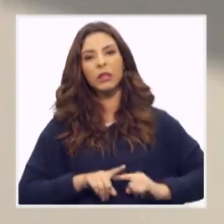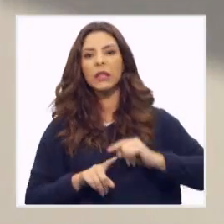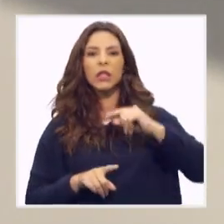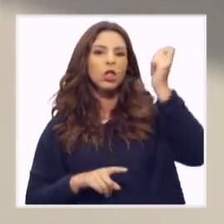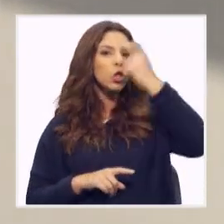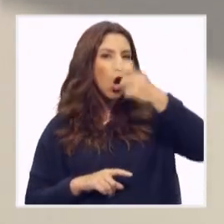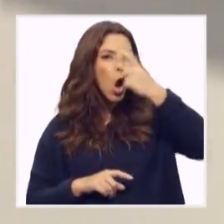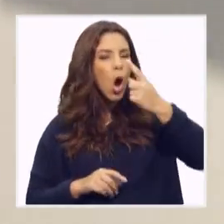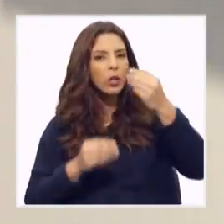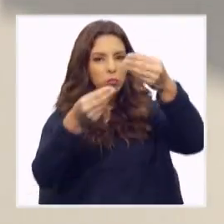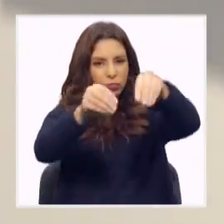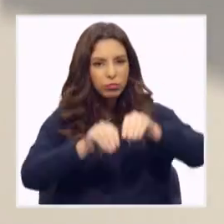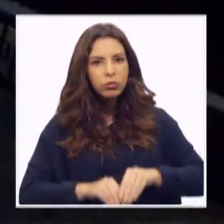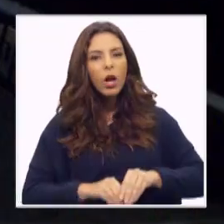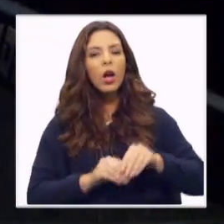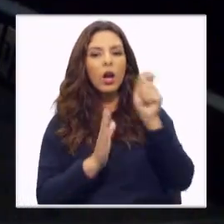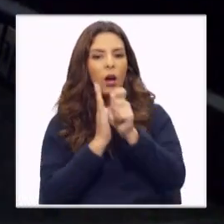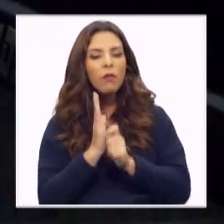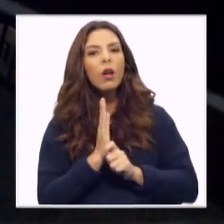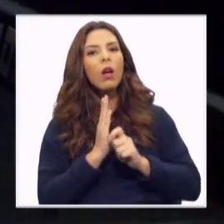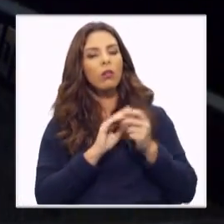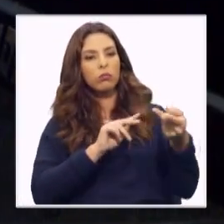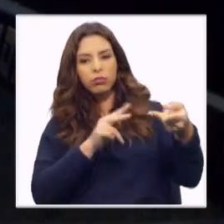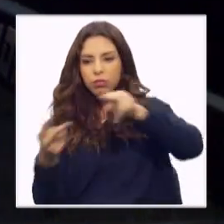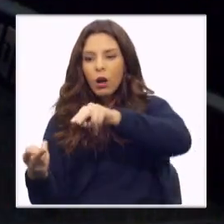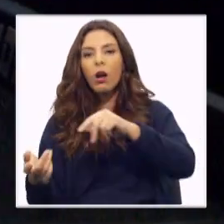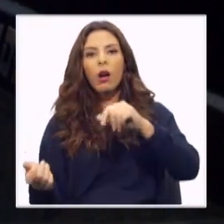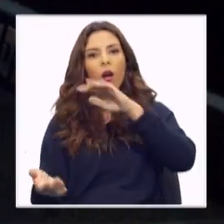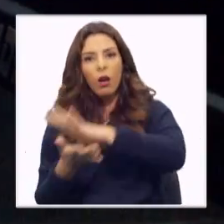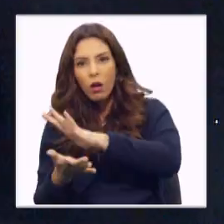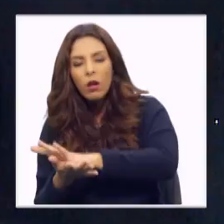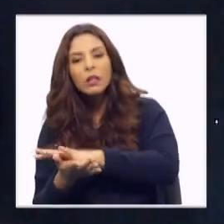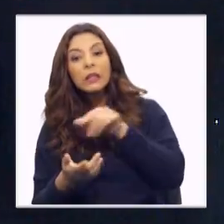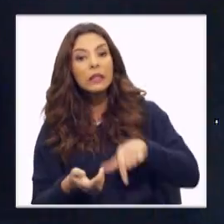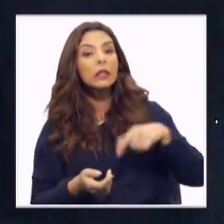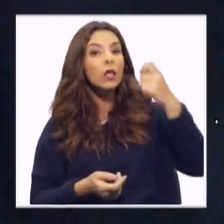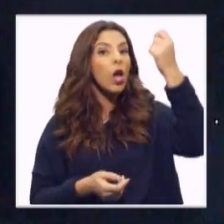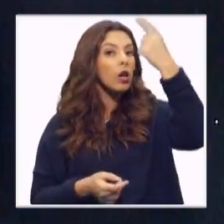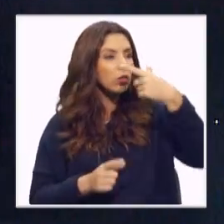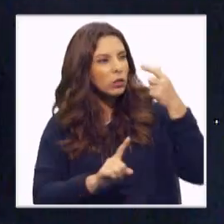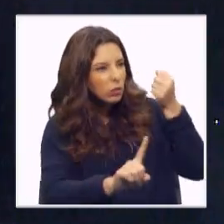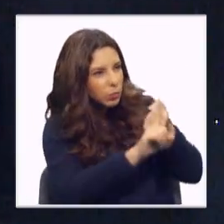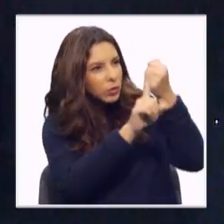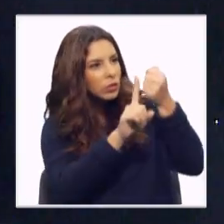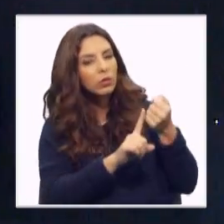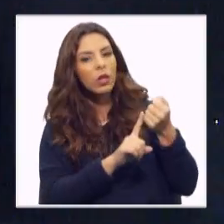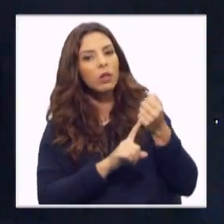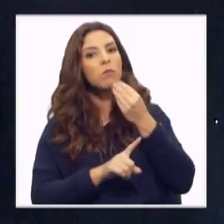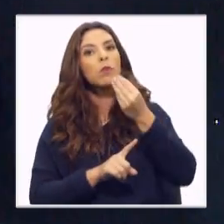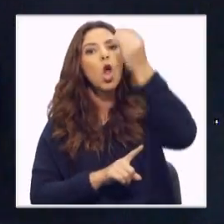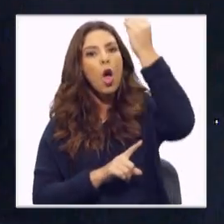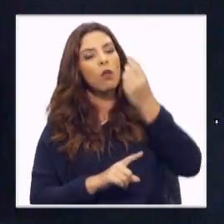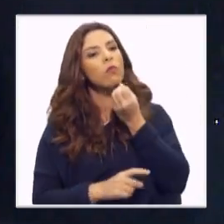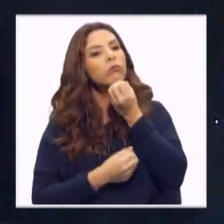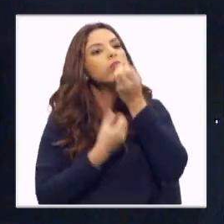das histórias até à execução, até à publicação. O desafio de encontrar histórias, o desafio de encontrar a melhor maneira